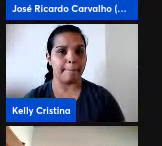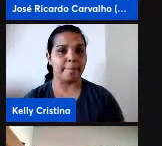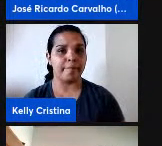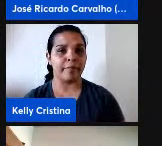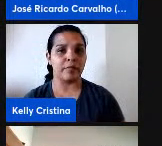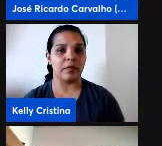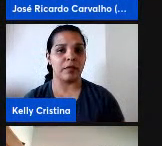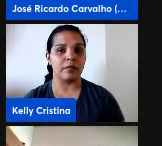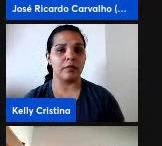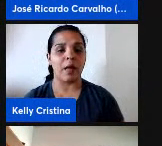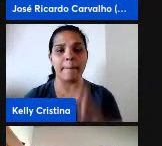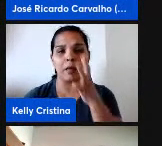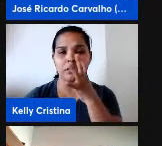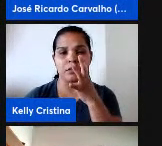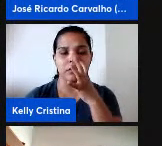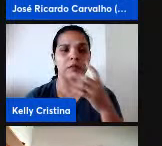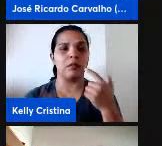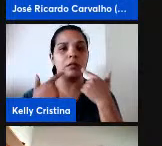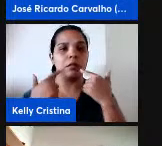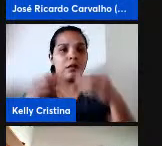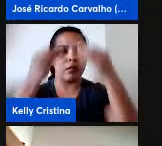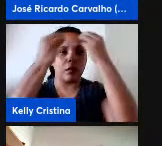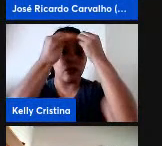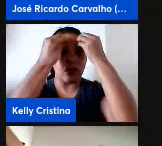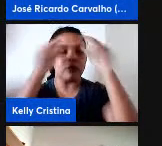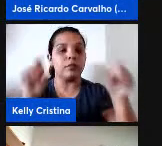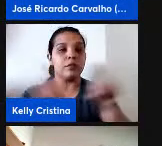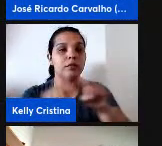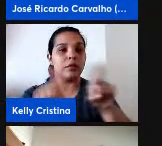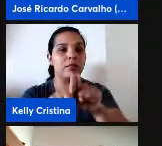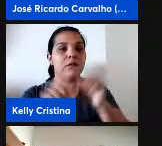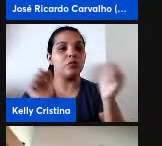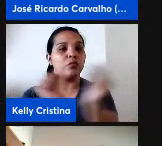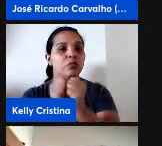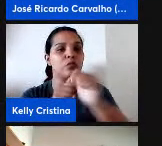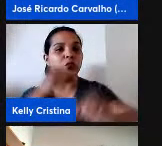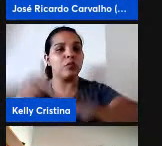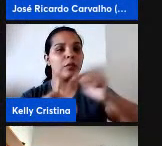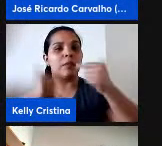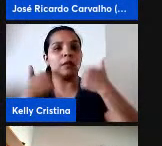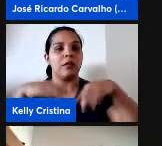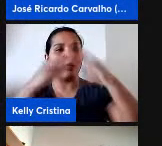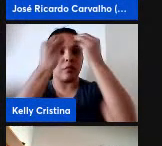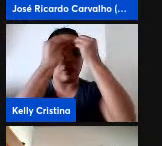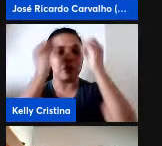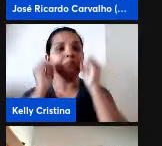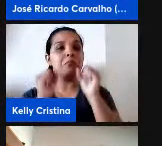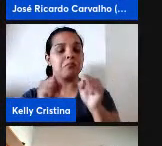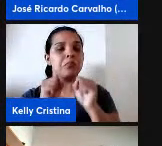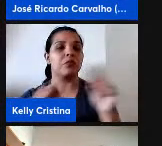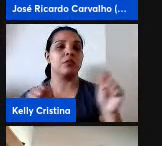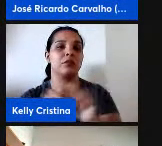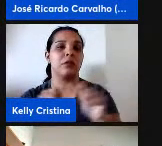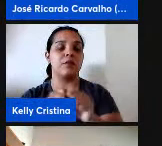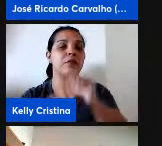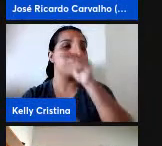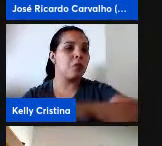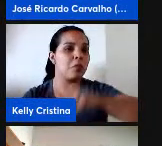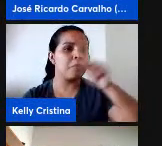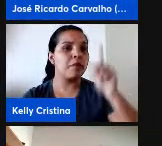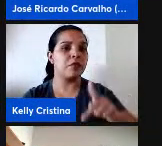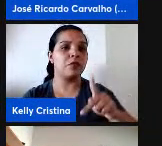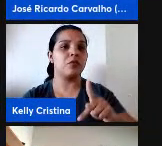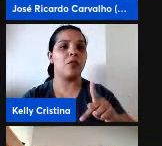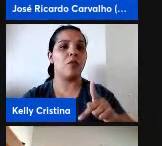a apreciação da linguagem como o trabalho com a linguagem pode ser feito, né? No sentido de que o professor, ele,